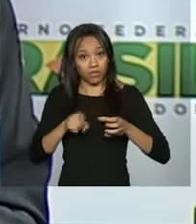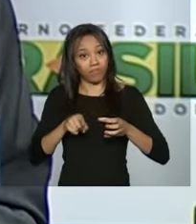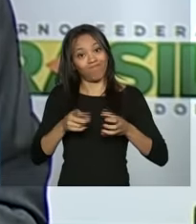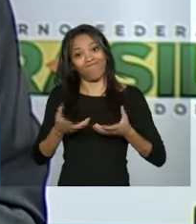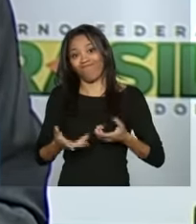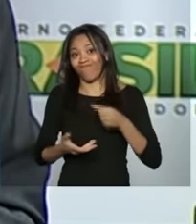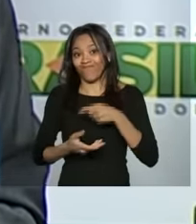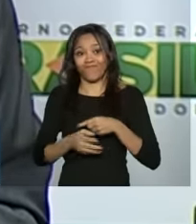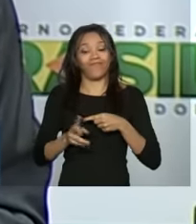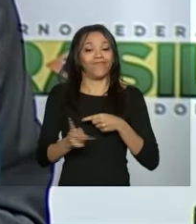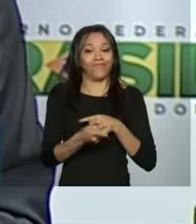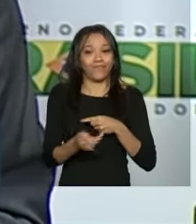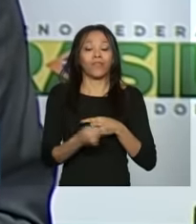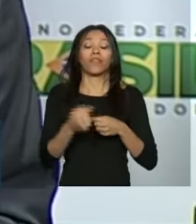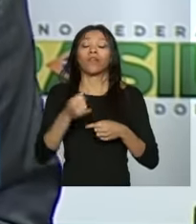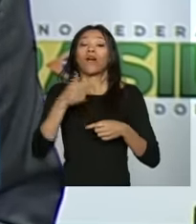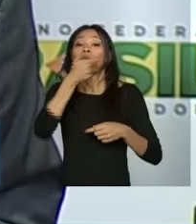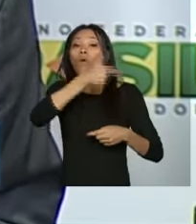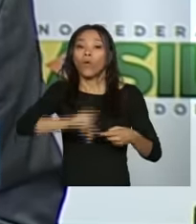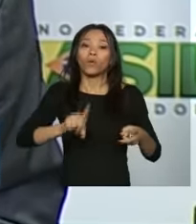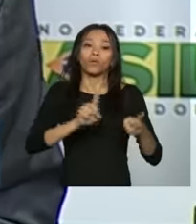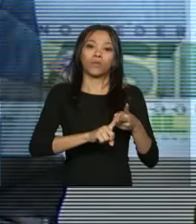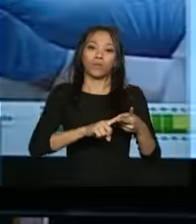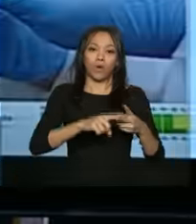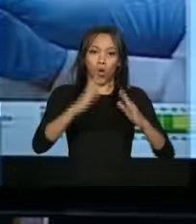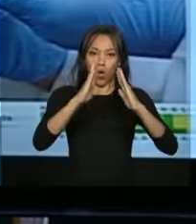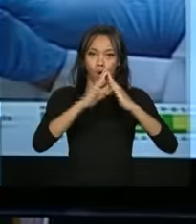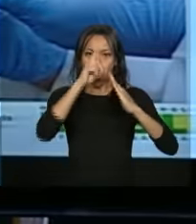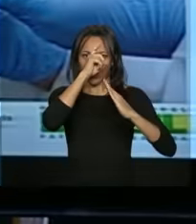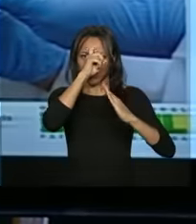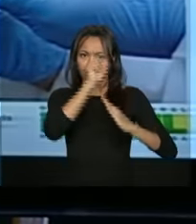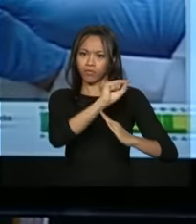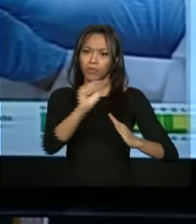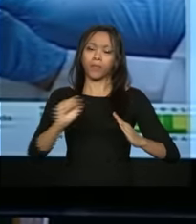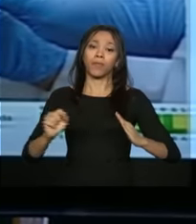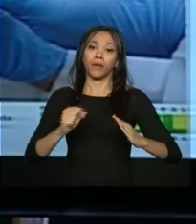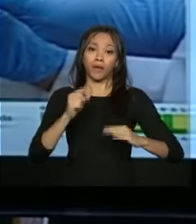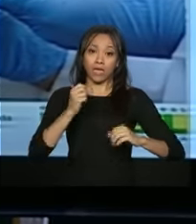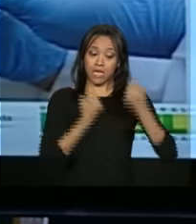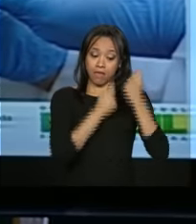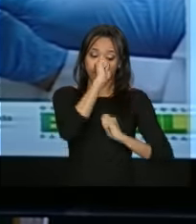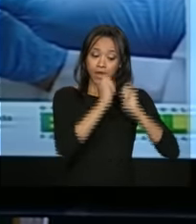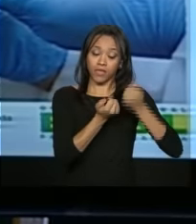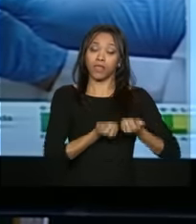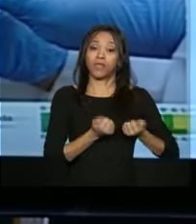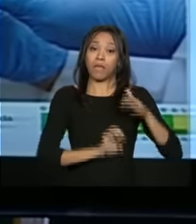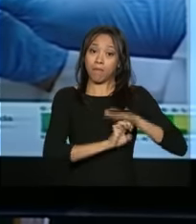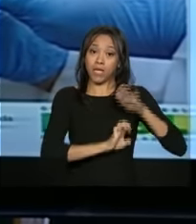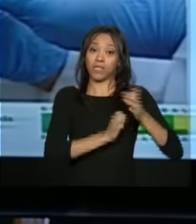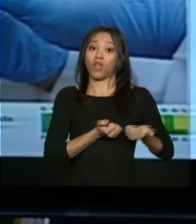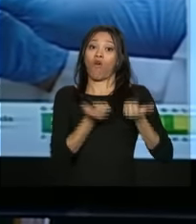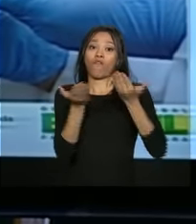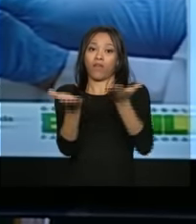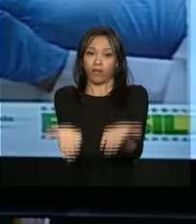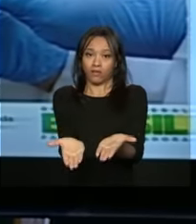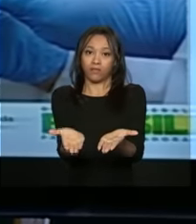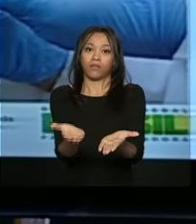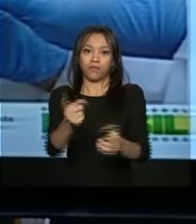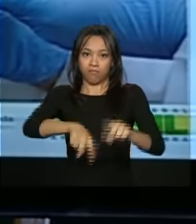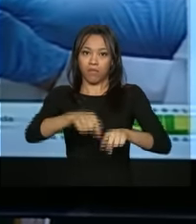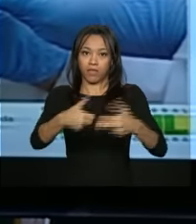caso dos prestadores dos hospitais né Nós identificamos duas práticas uma delas é a